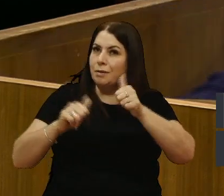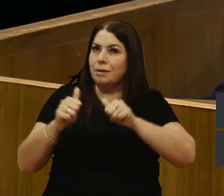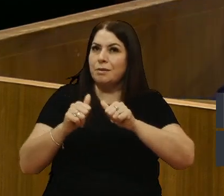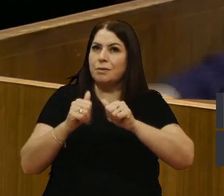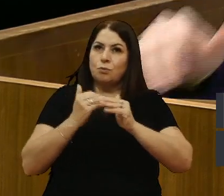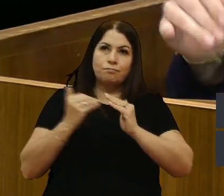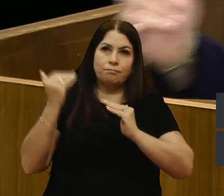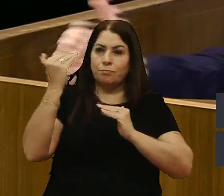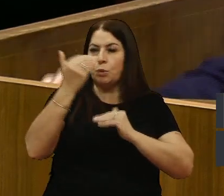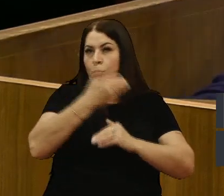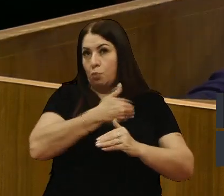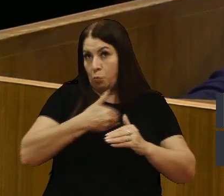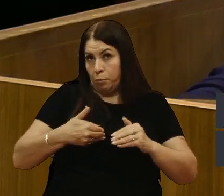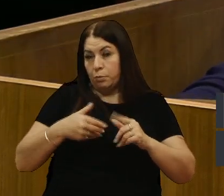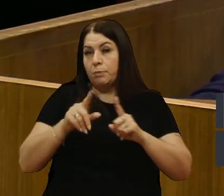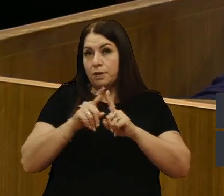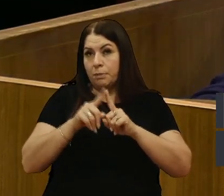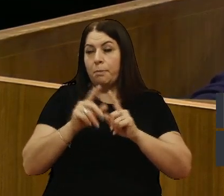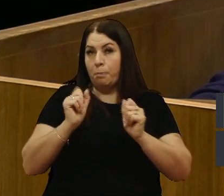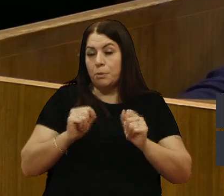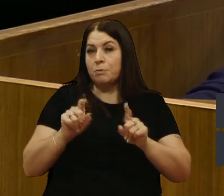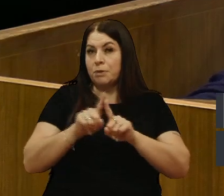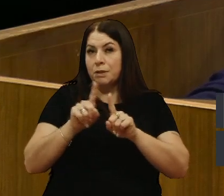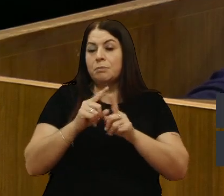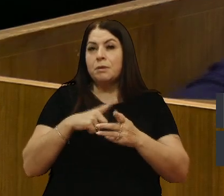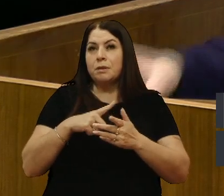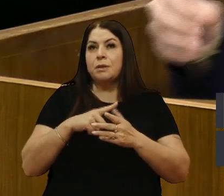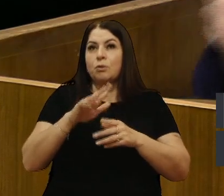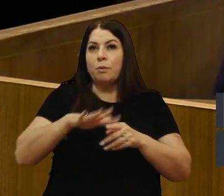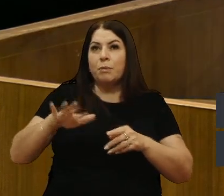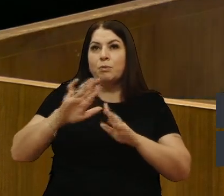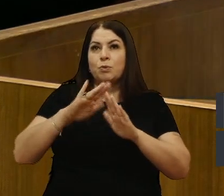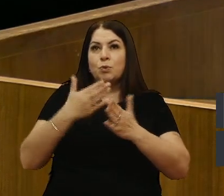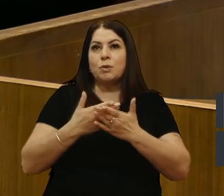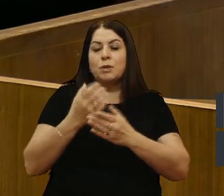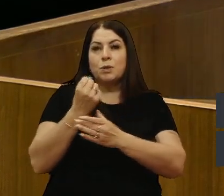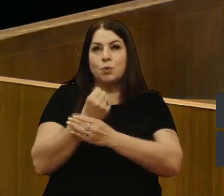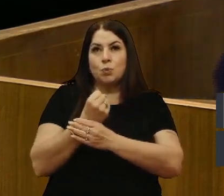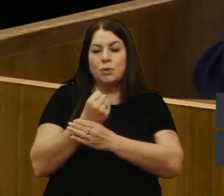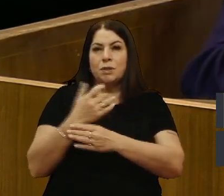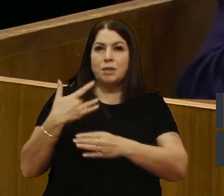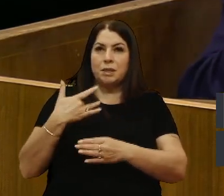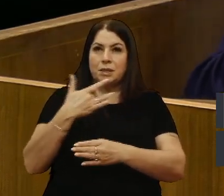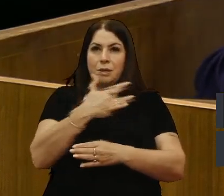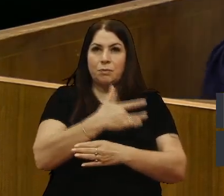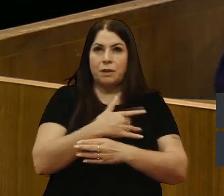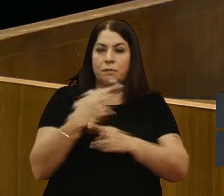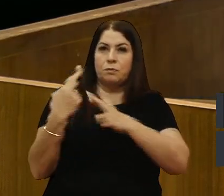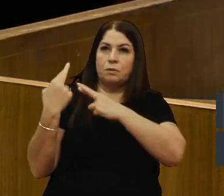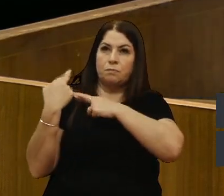sobretudo pública, mas que nós possamos ter um ambiente escolar seguro, saudável e